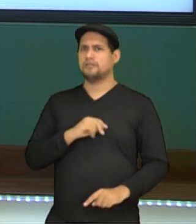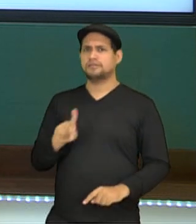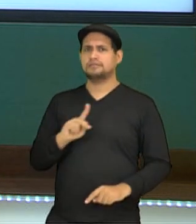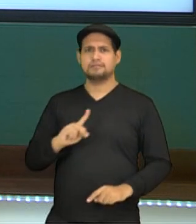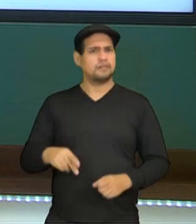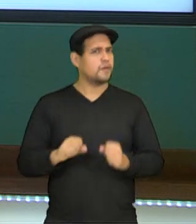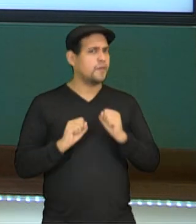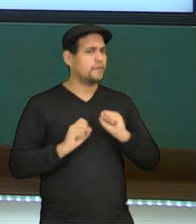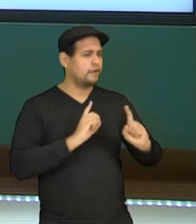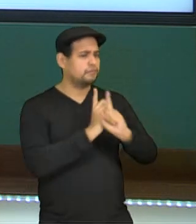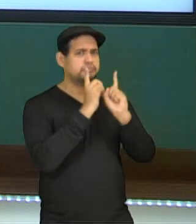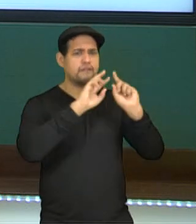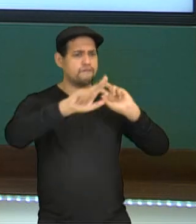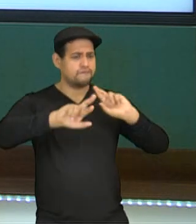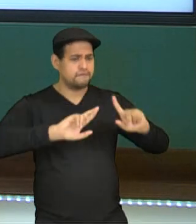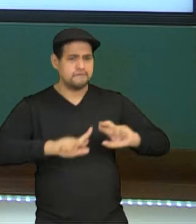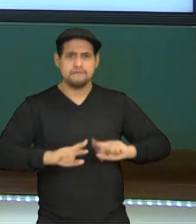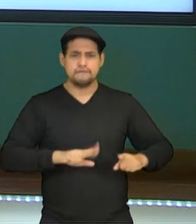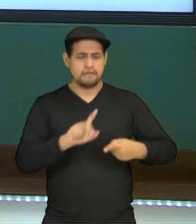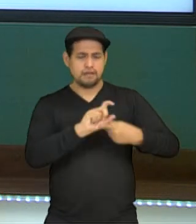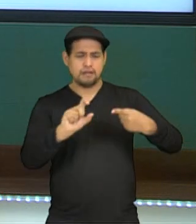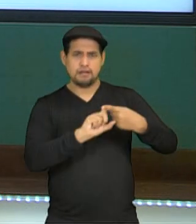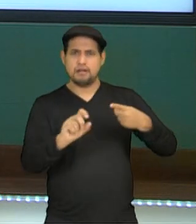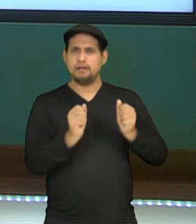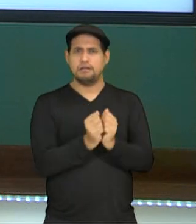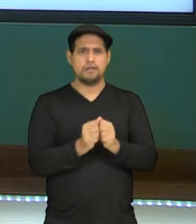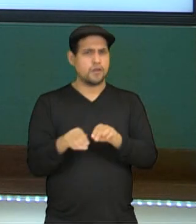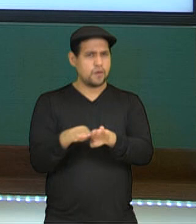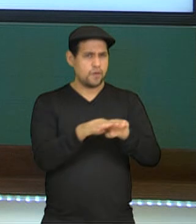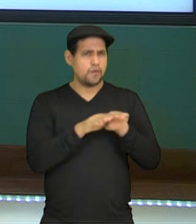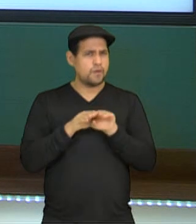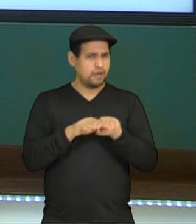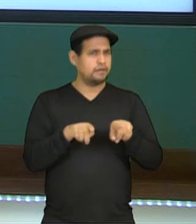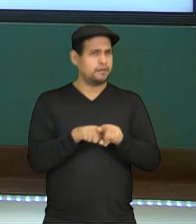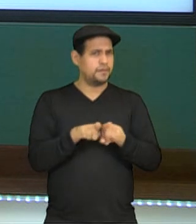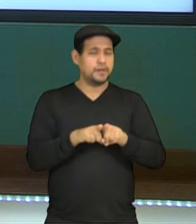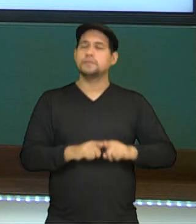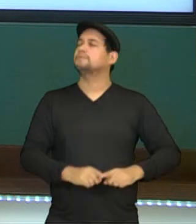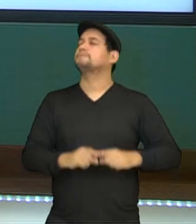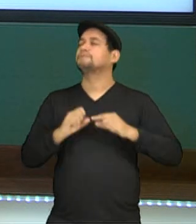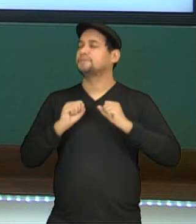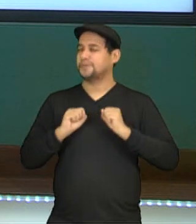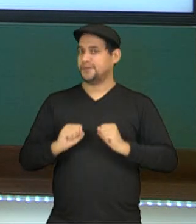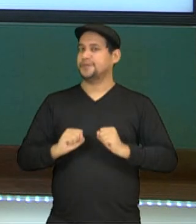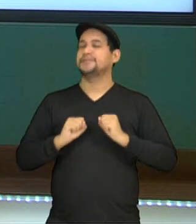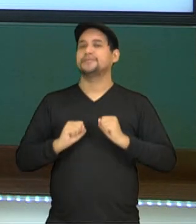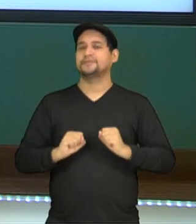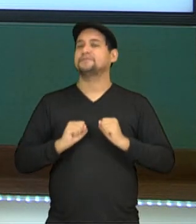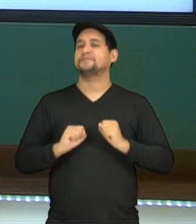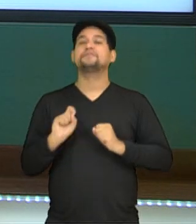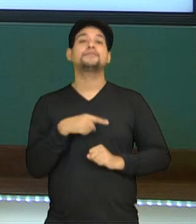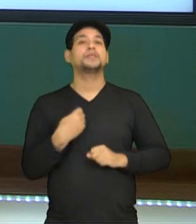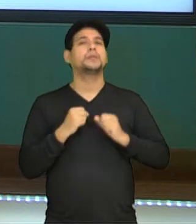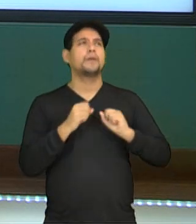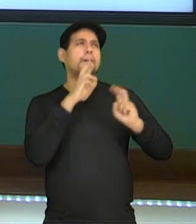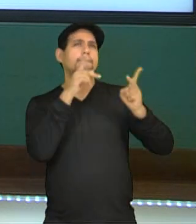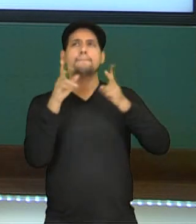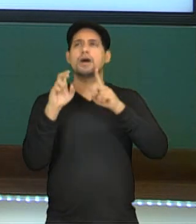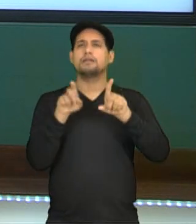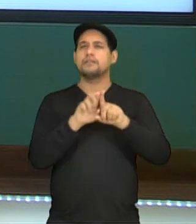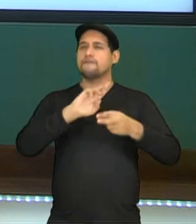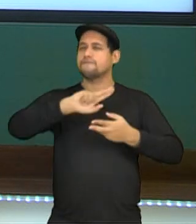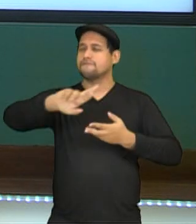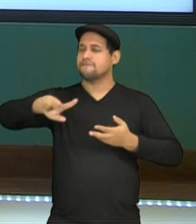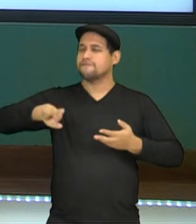então eu posso encontrar muitas frações, né, equivalentes a essa? Posso, posso sim. Nós podemos encontrar, sim,